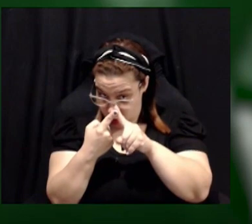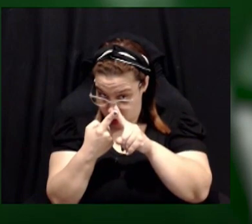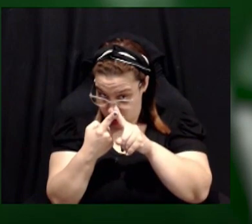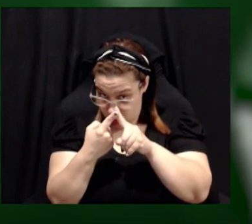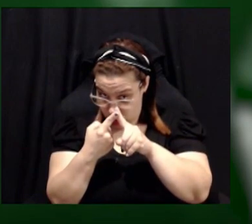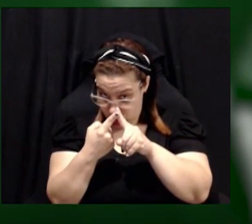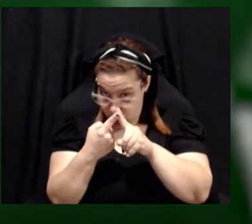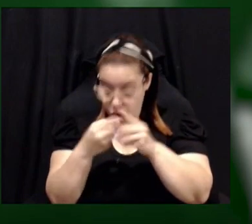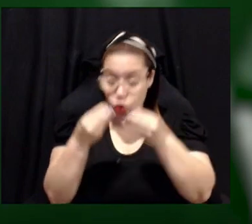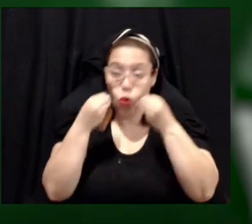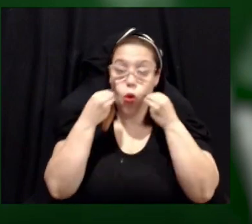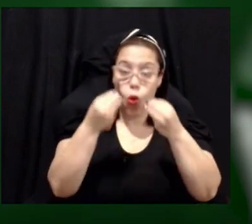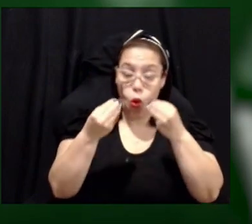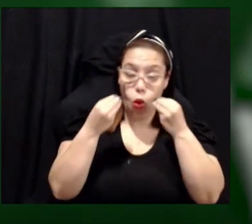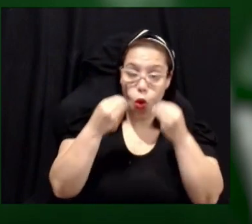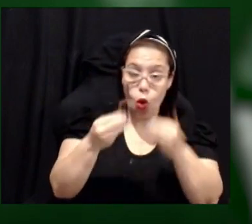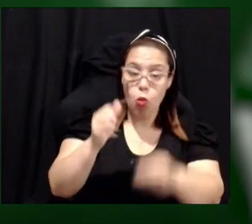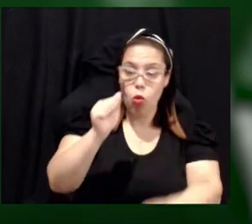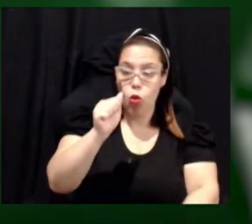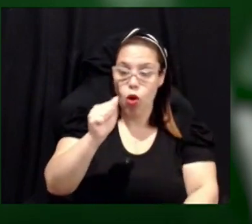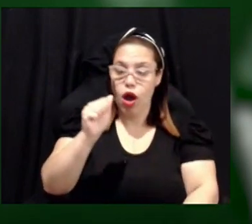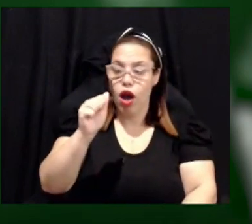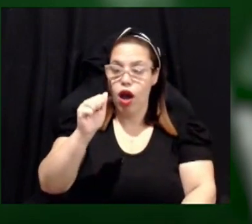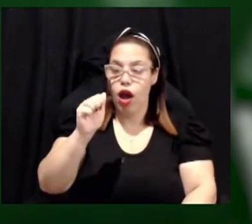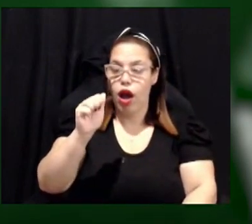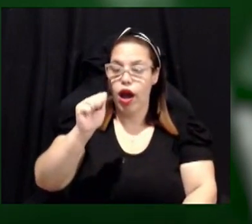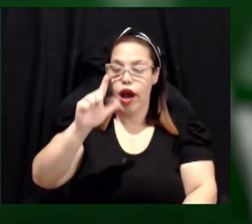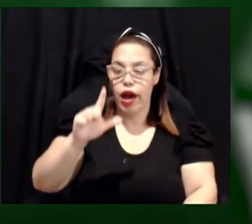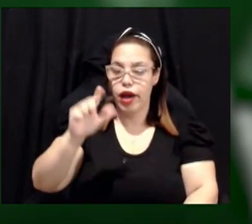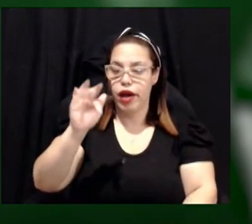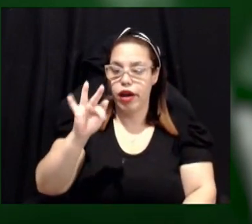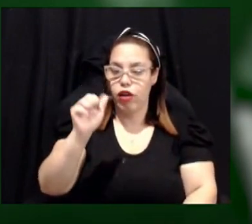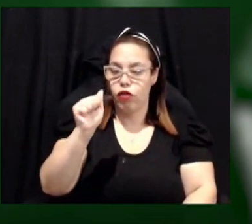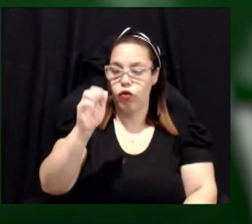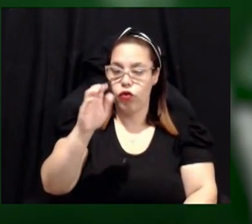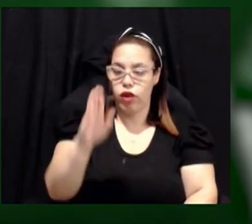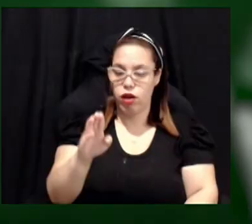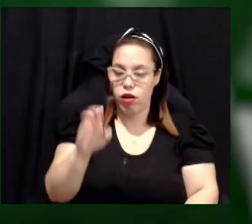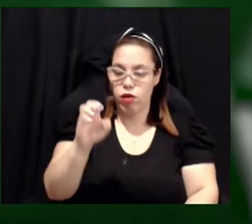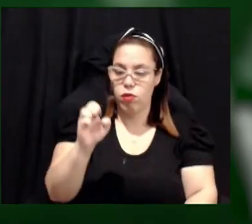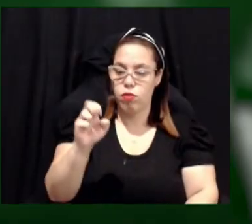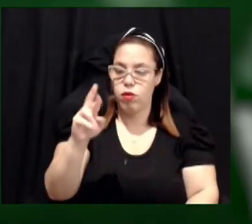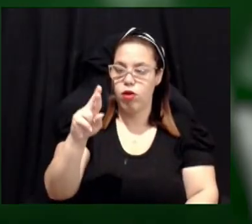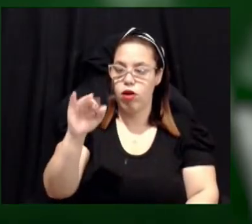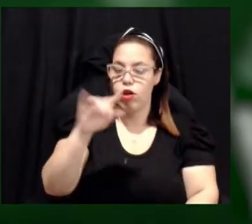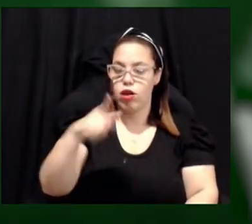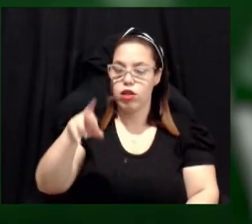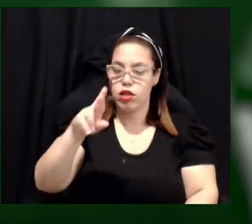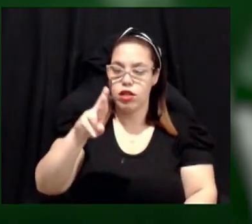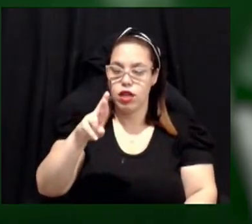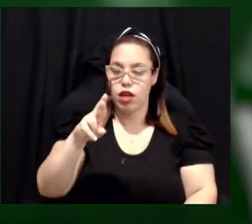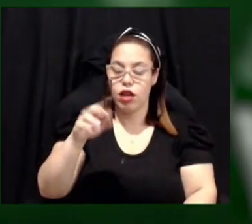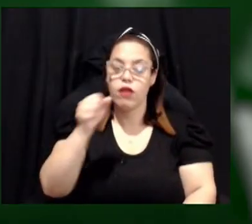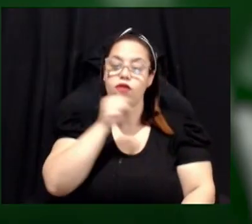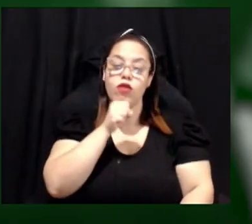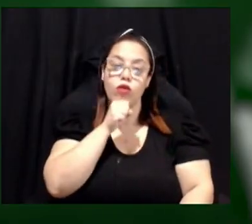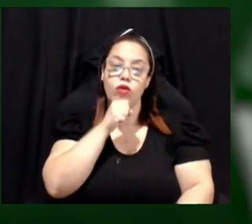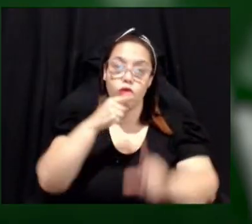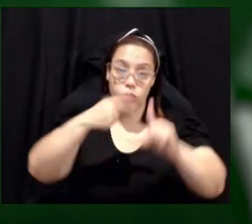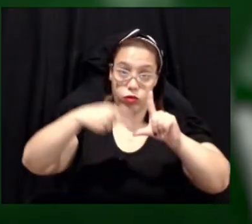alfabetizar idosos. Que o idoso hoje, para você ter uma ideia, segundo os dados do Tribunal Superior